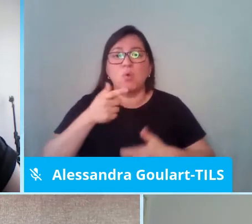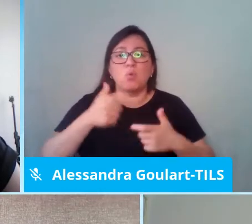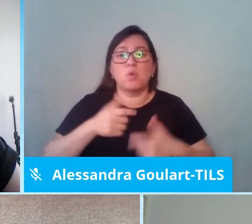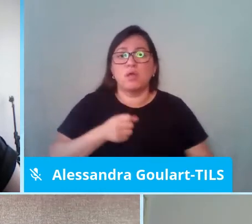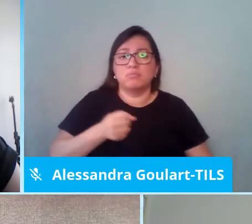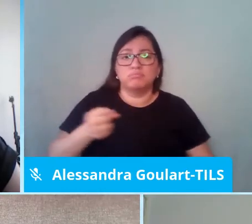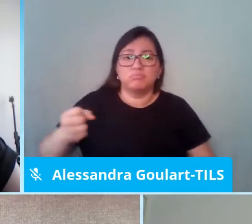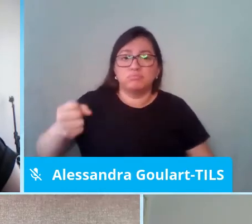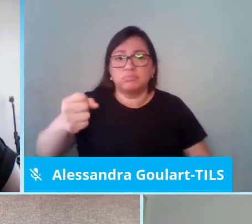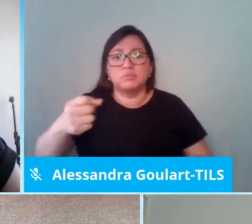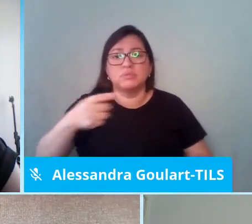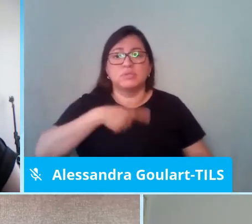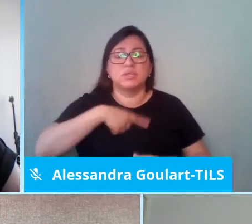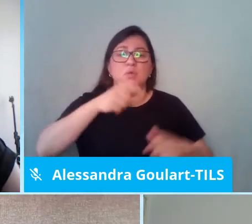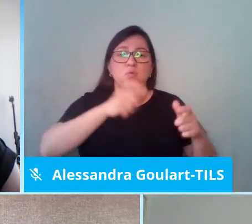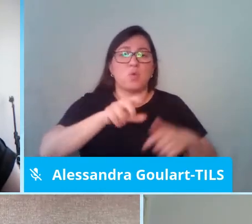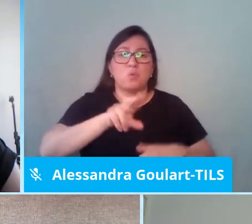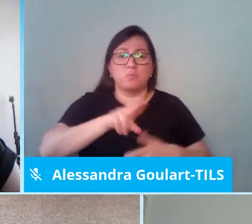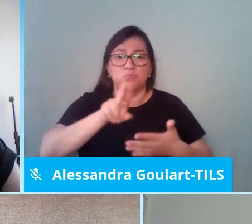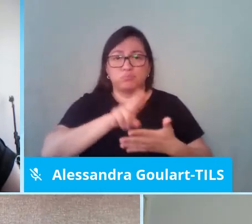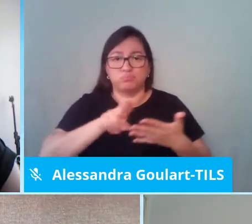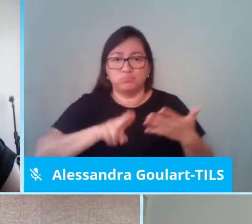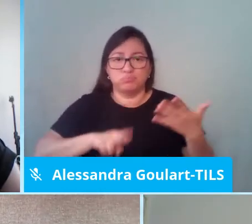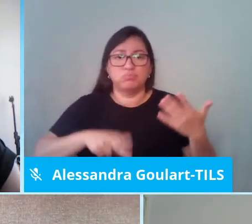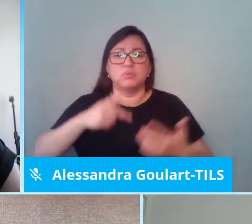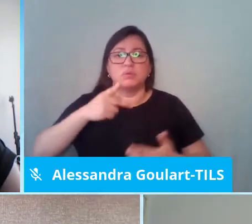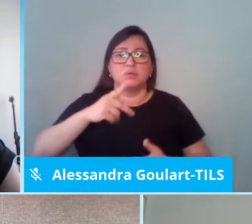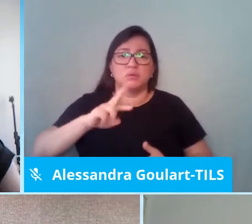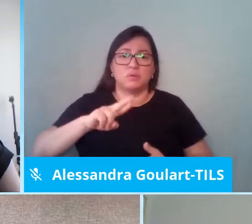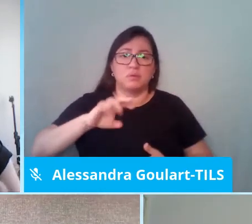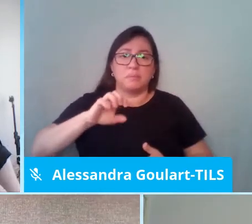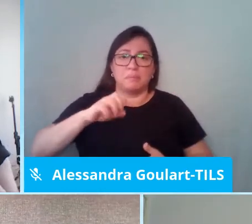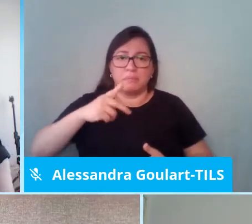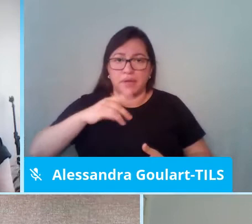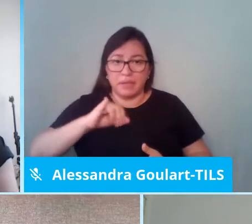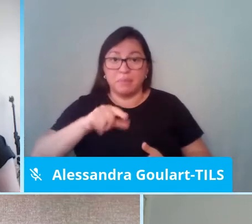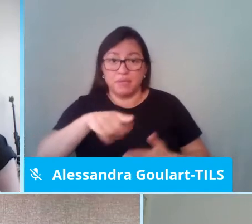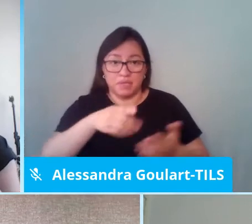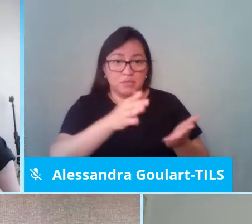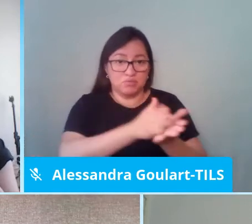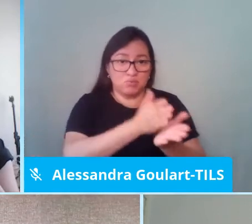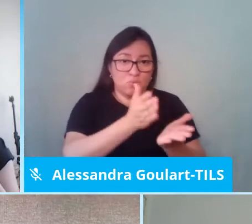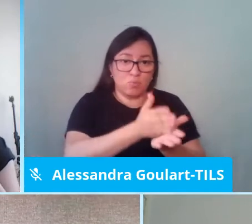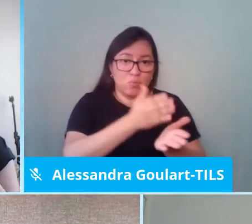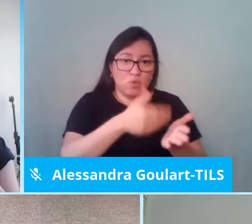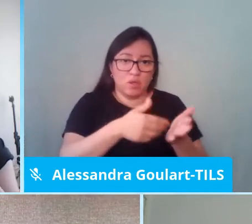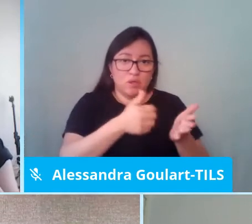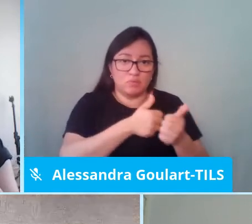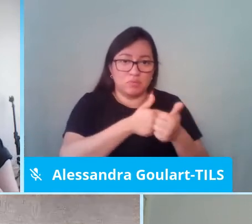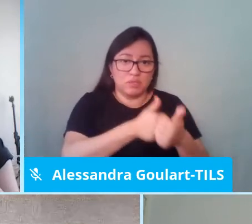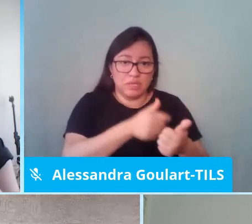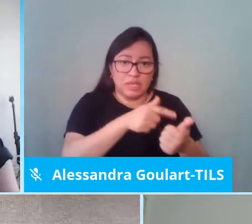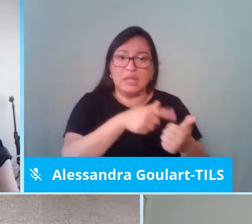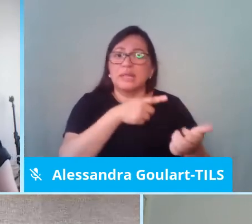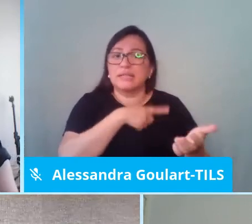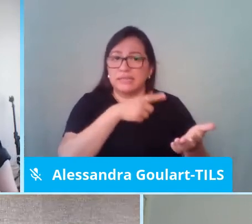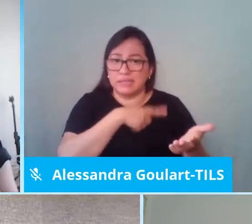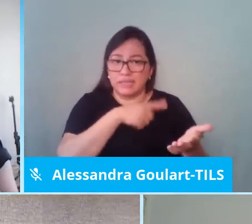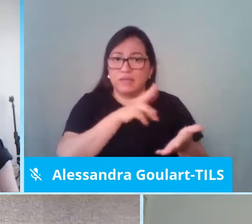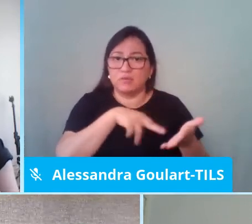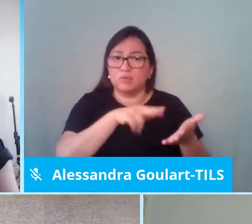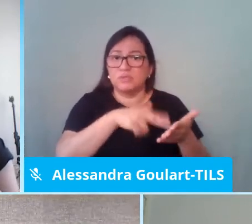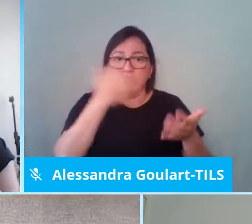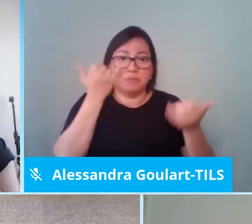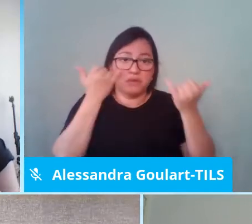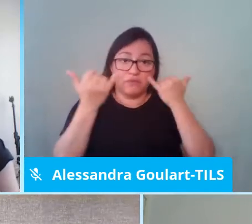o PrEP, né? Que a gente vai ter mais orientações sobre isso no guia. O guia é voltado para o agente comunitário de saúde, para o visitador do